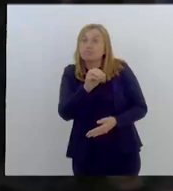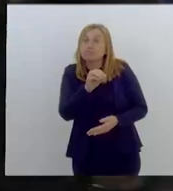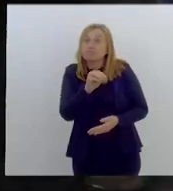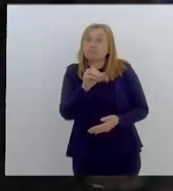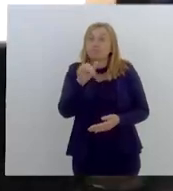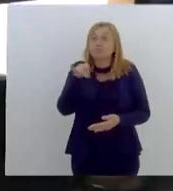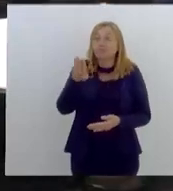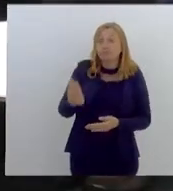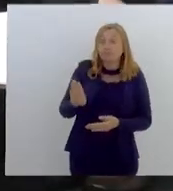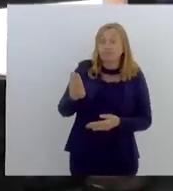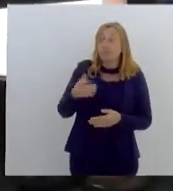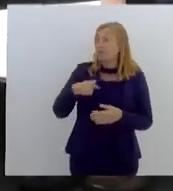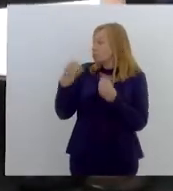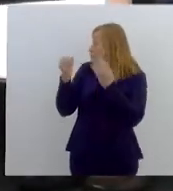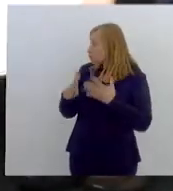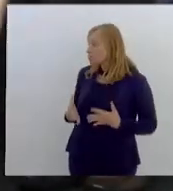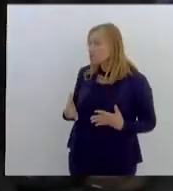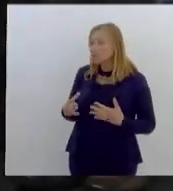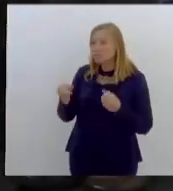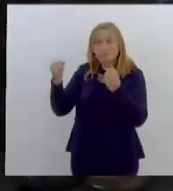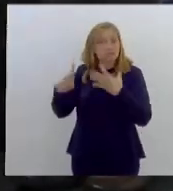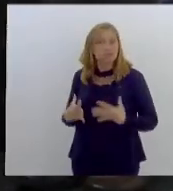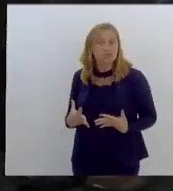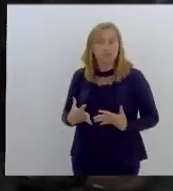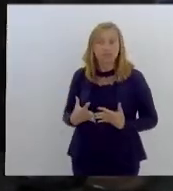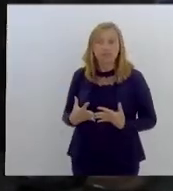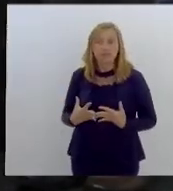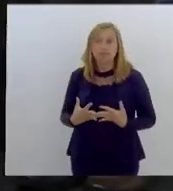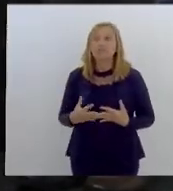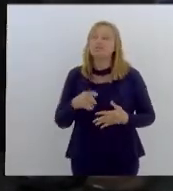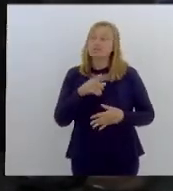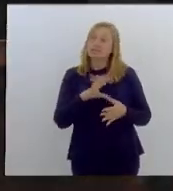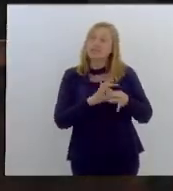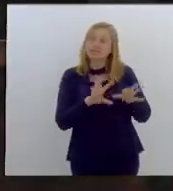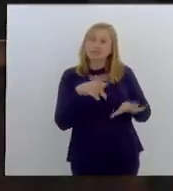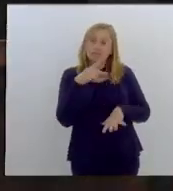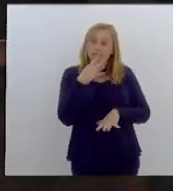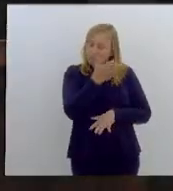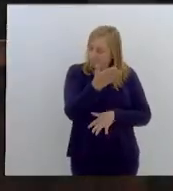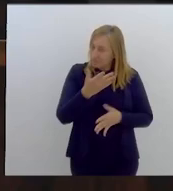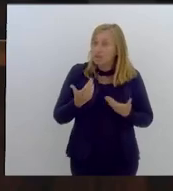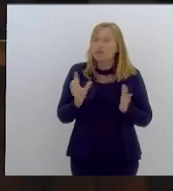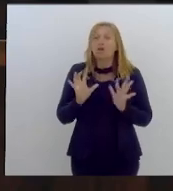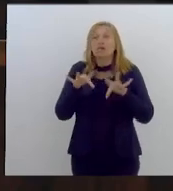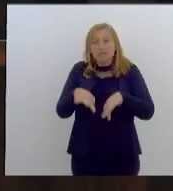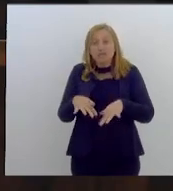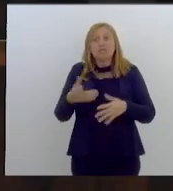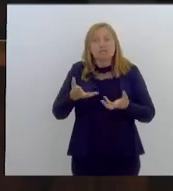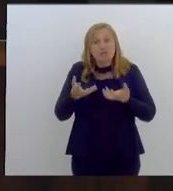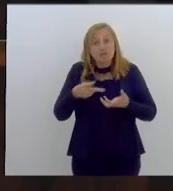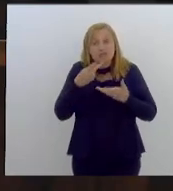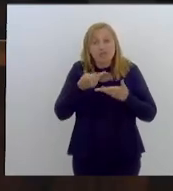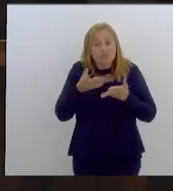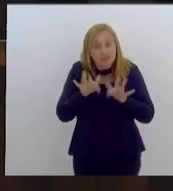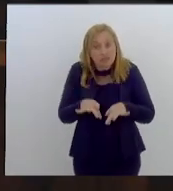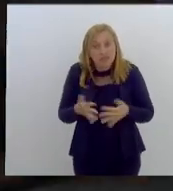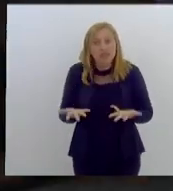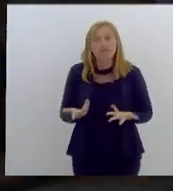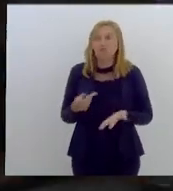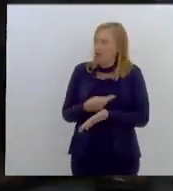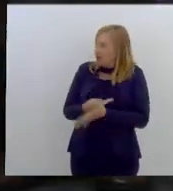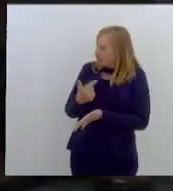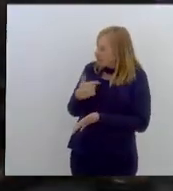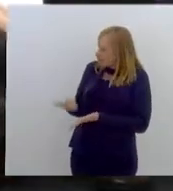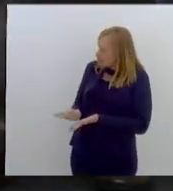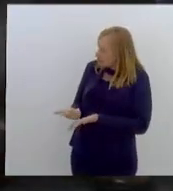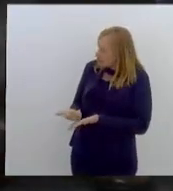o fundo do Fundeb. Eu só estou explicando. Não, não, deixa ele conceder uma parte. Não, eu só quero concluir. Eu estou errado. Mais